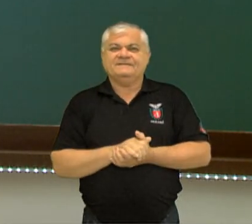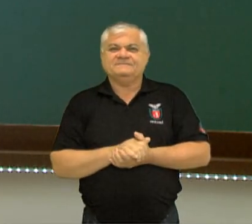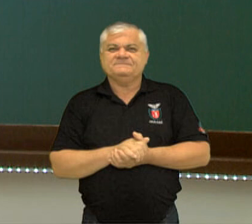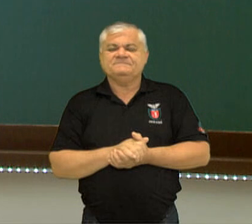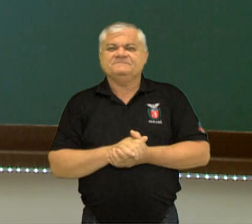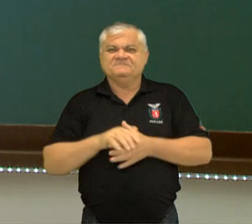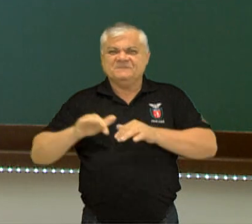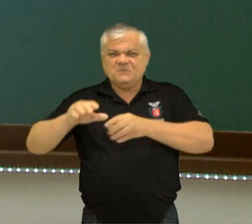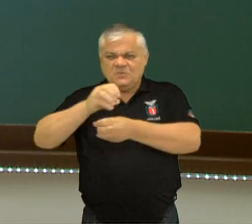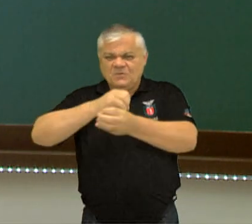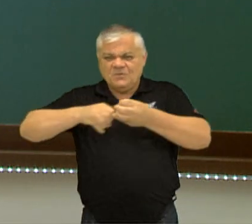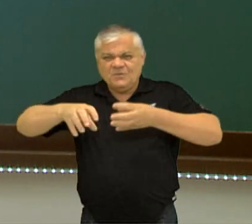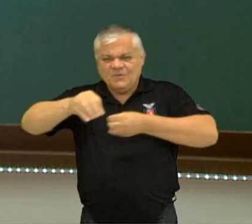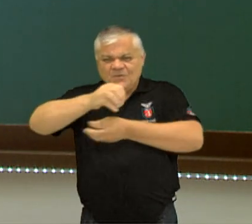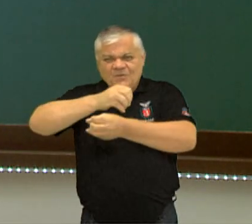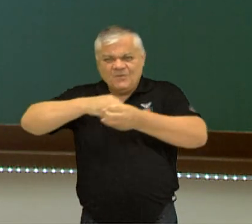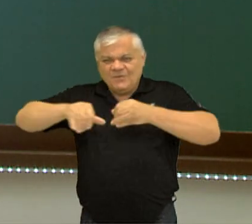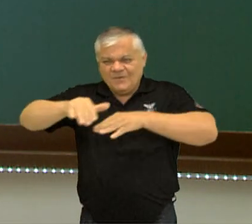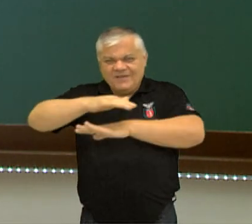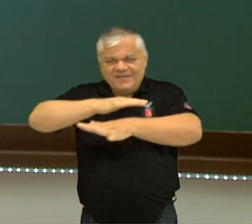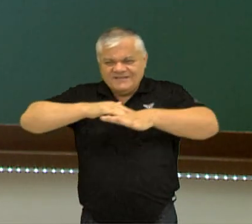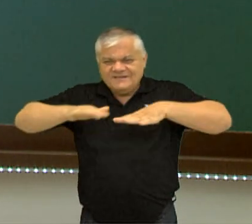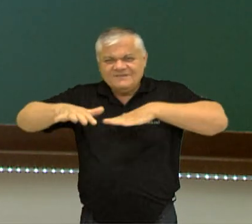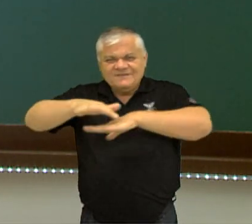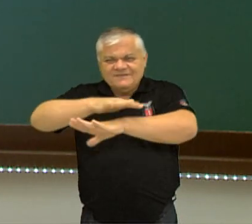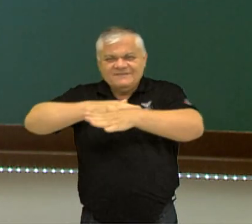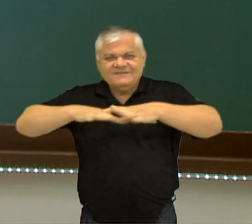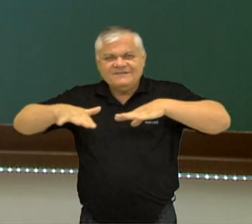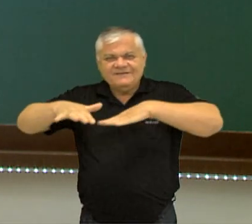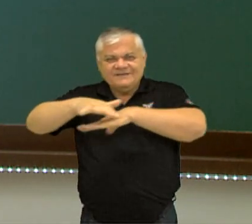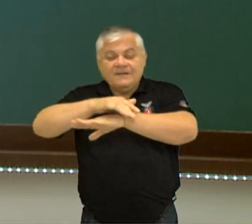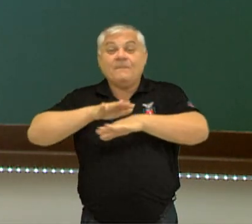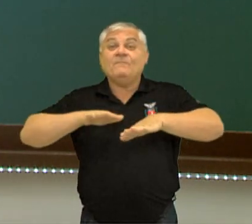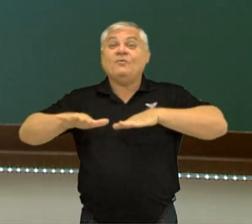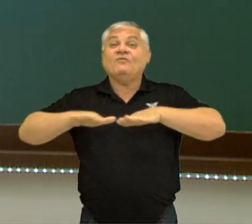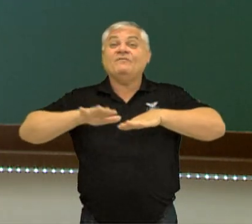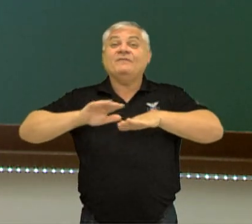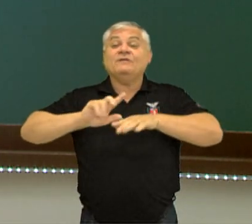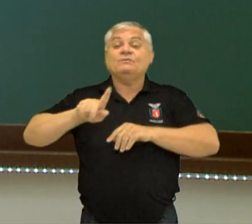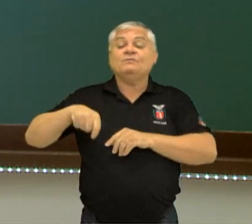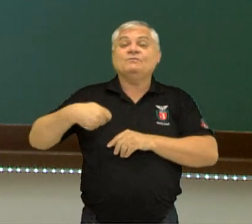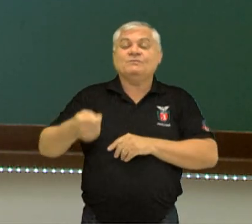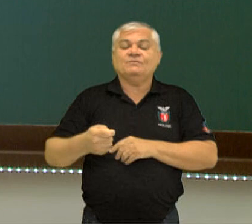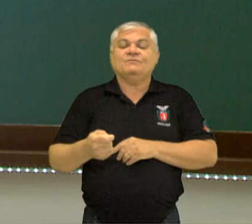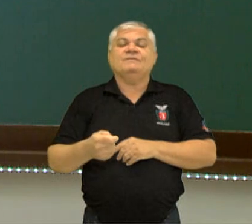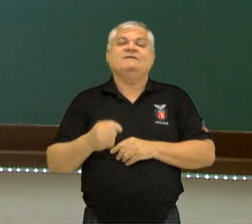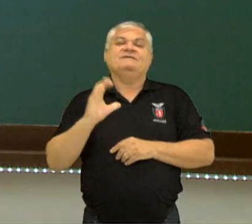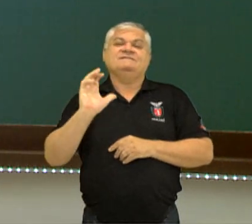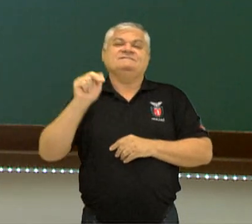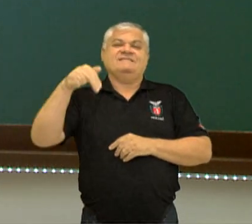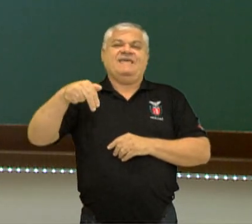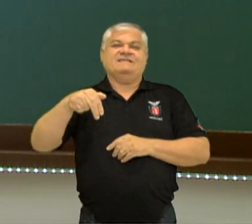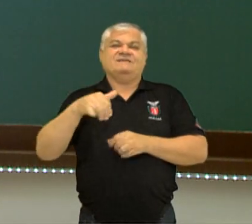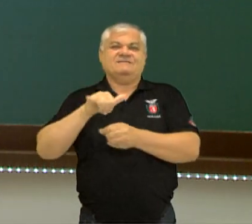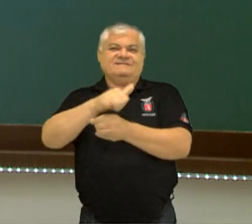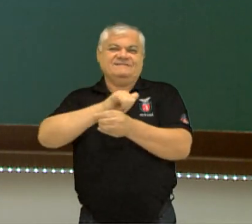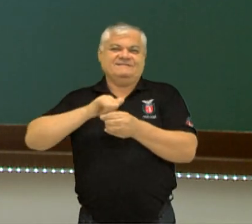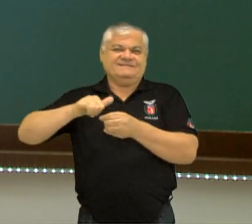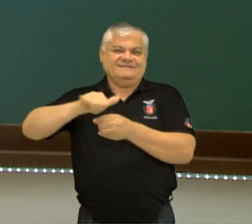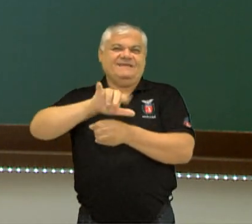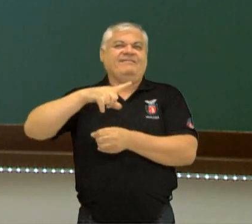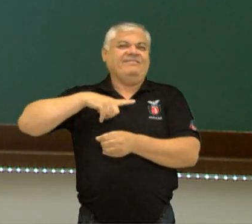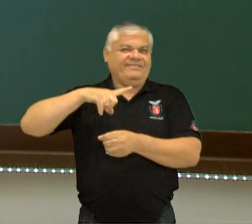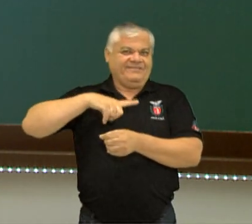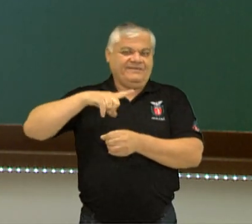bastante agitação, bastante movimento. Então, logo, bastante energia cinética. As moléculas,